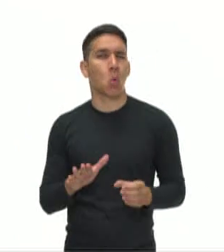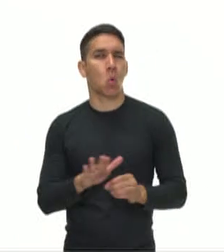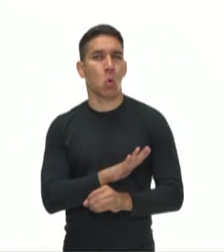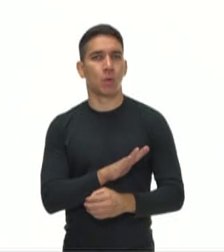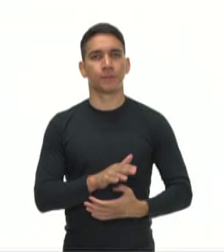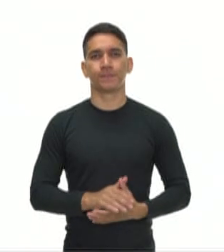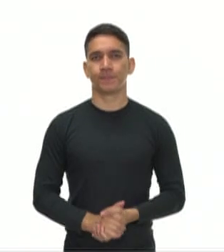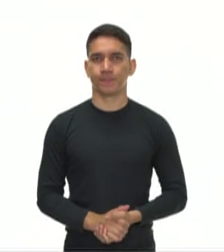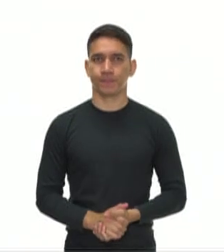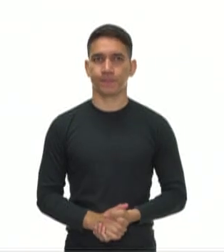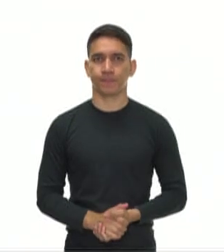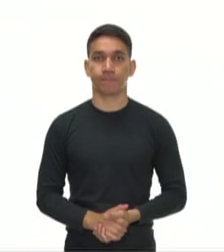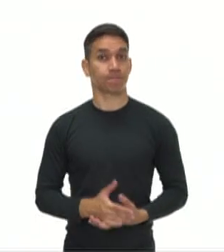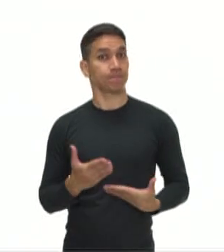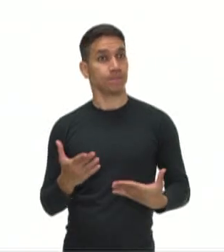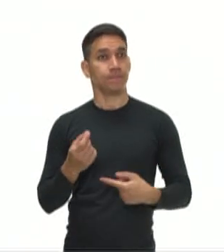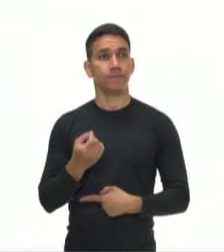completinha.